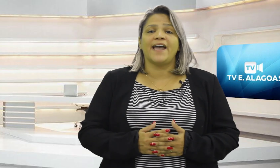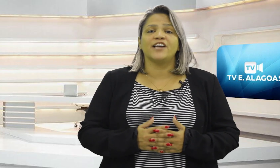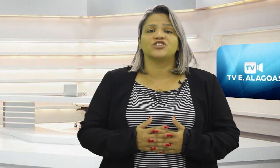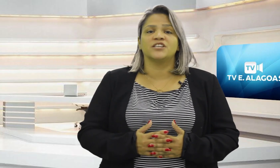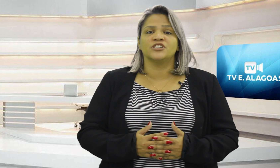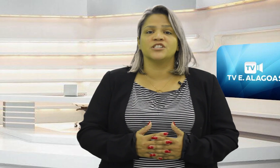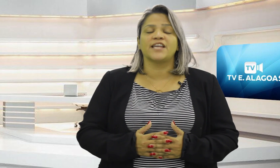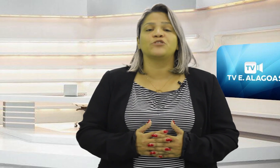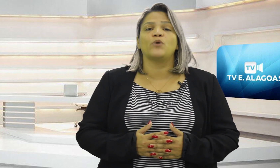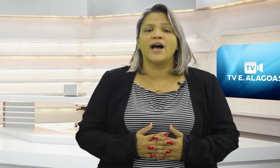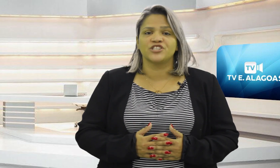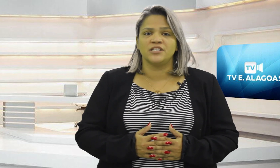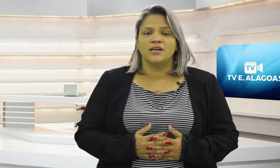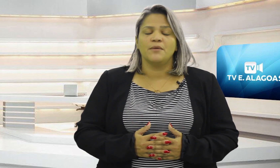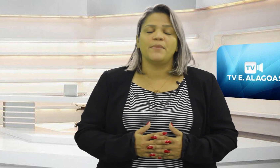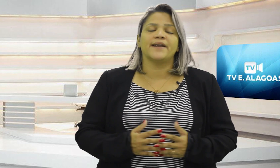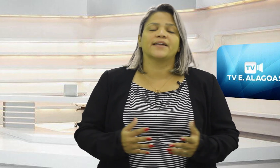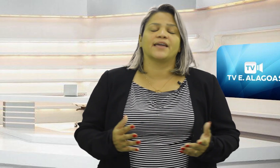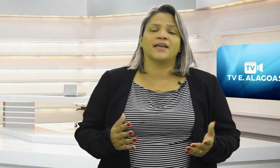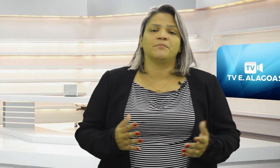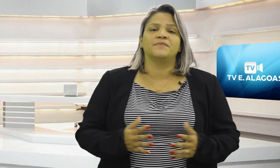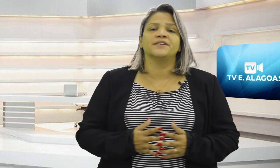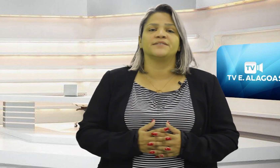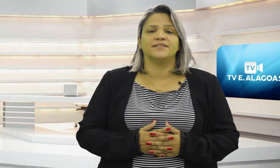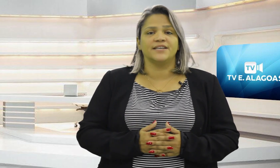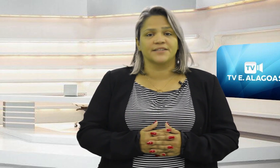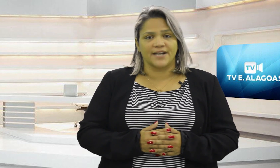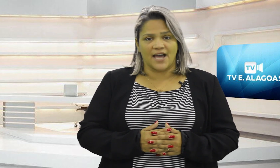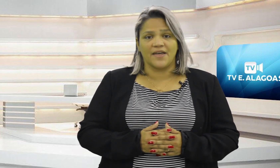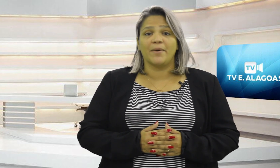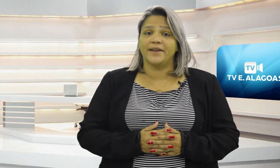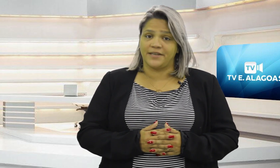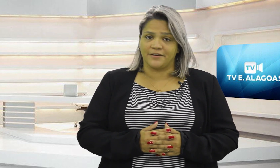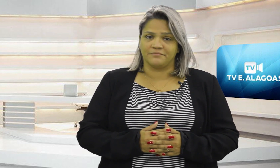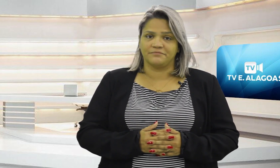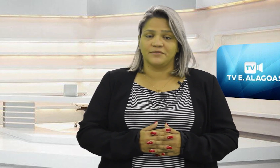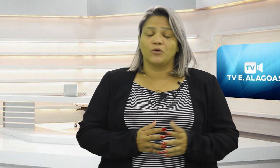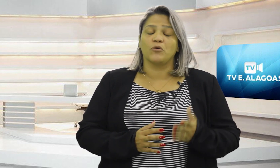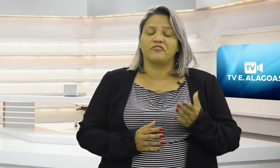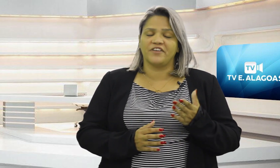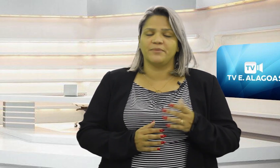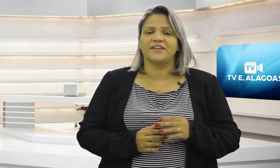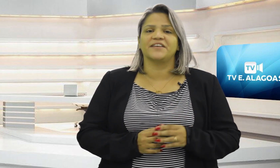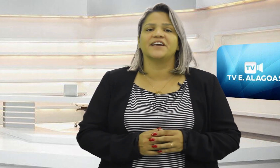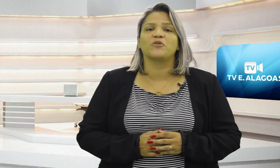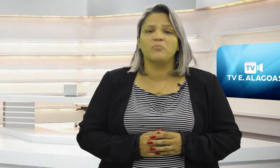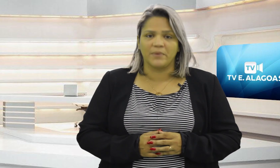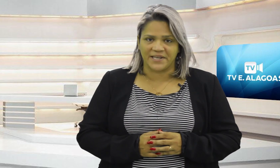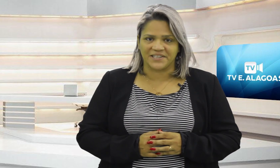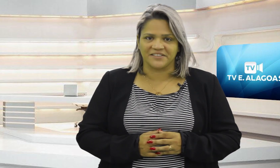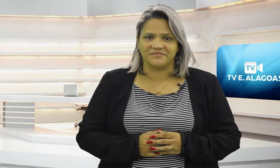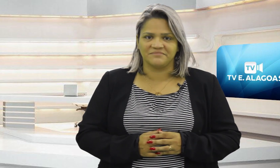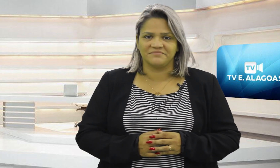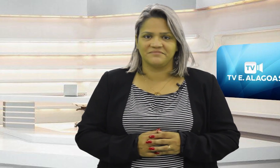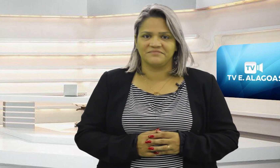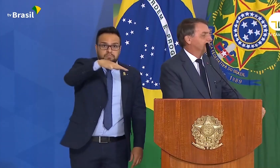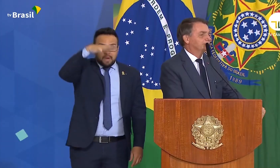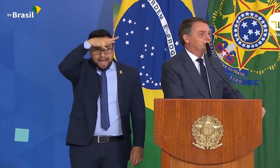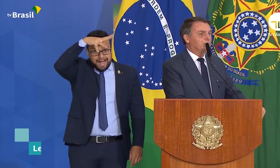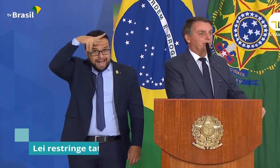Lei restringe tatuagem para quem decide entrar na Marinha. Confere matéria completa.